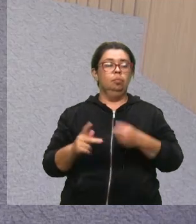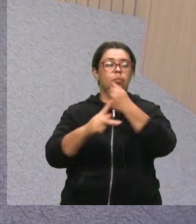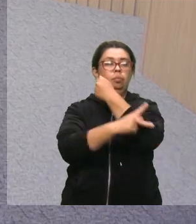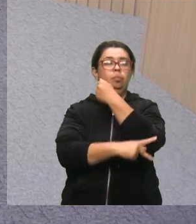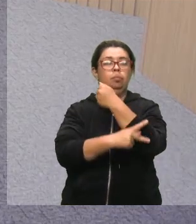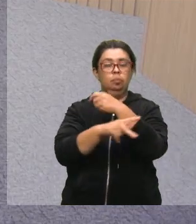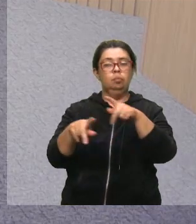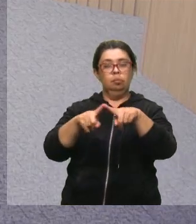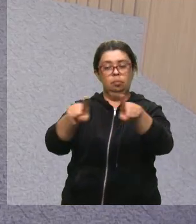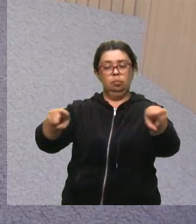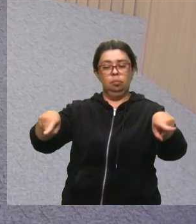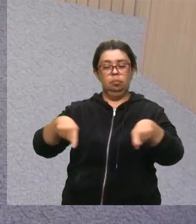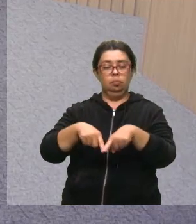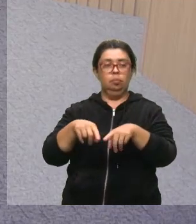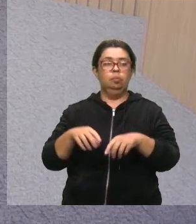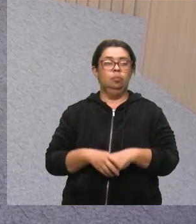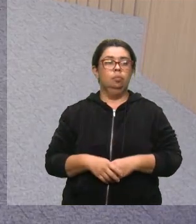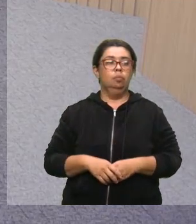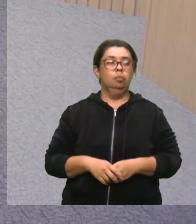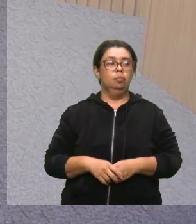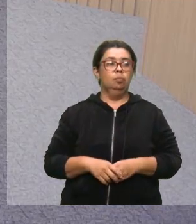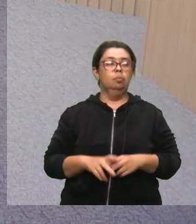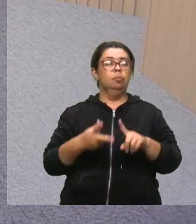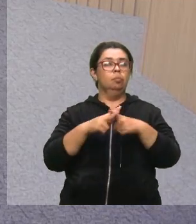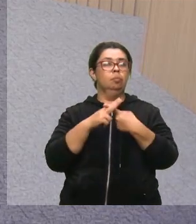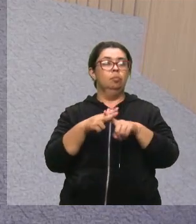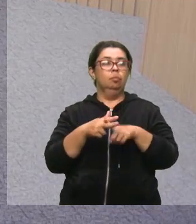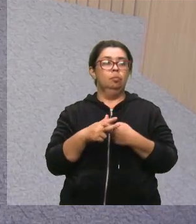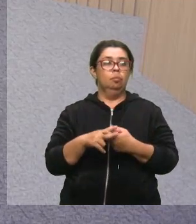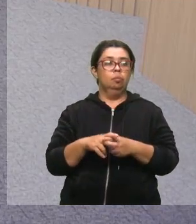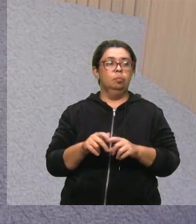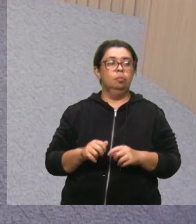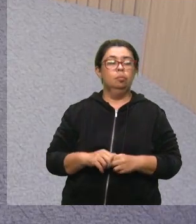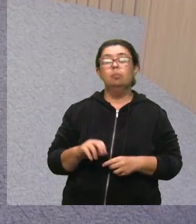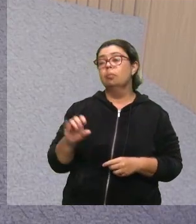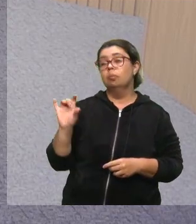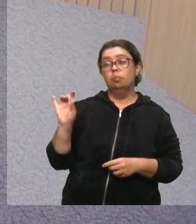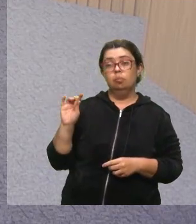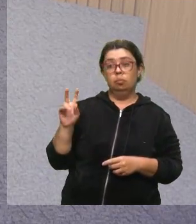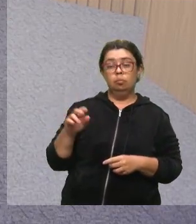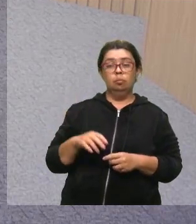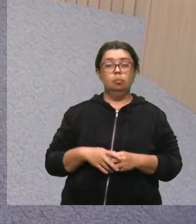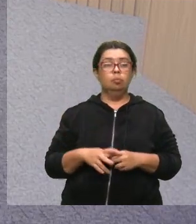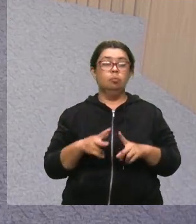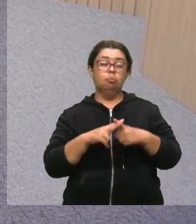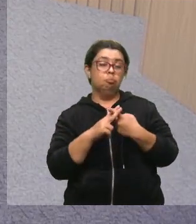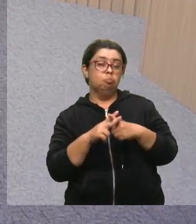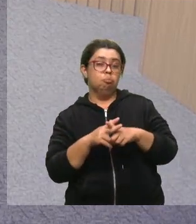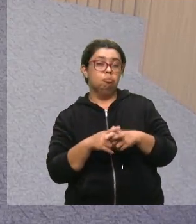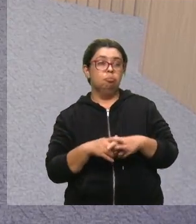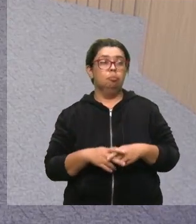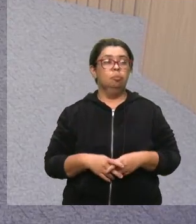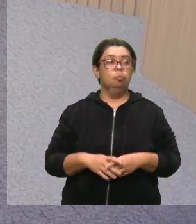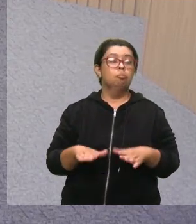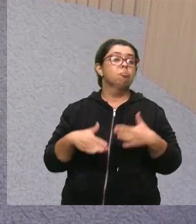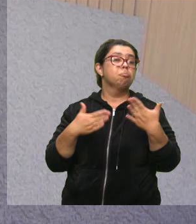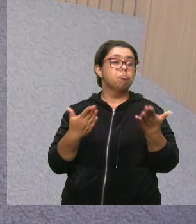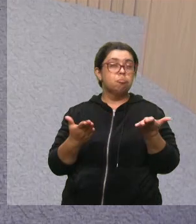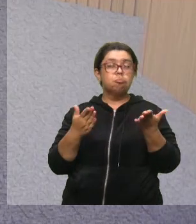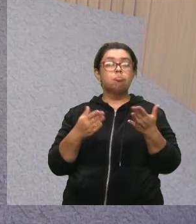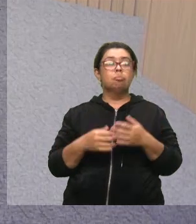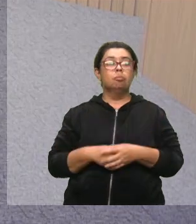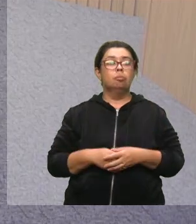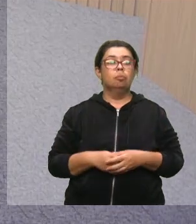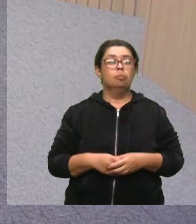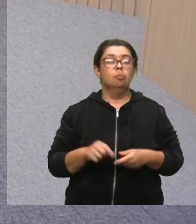desportivas. Esse recurso é para alguma reforma ou é só manutenção de rotina? Se for para alguma reforma, se você sabe indicar quais praças